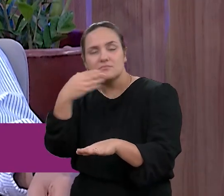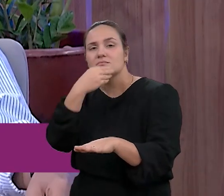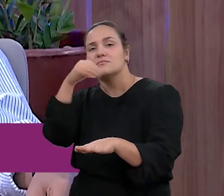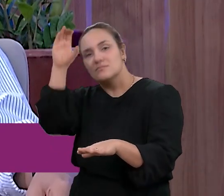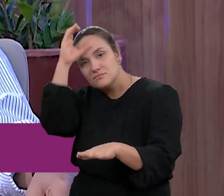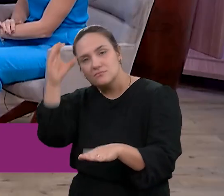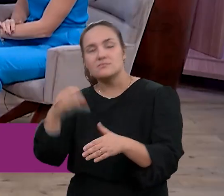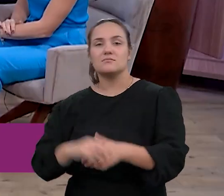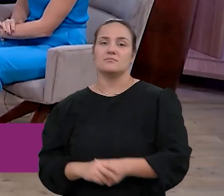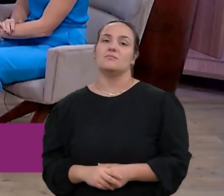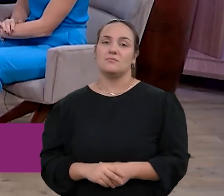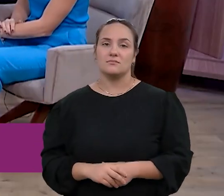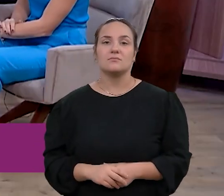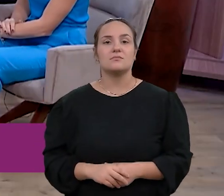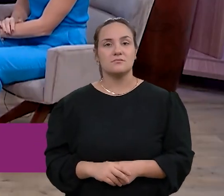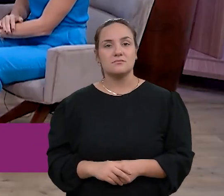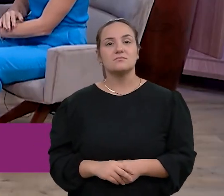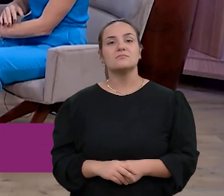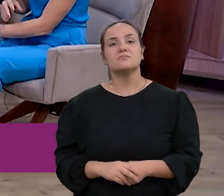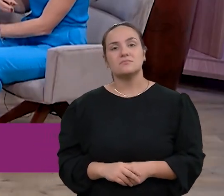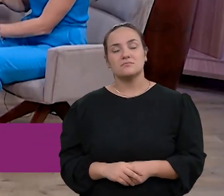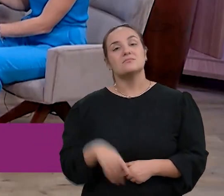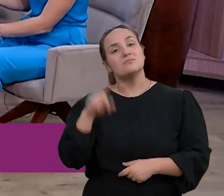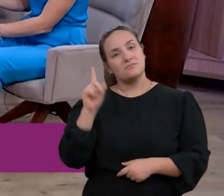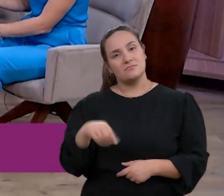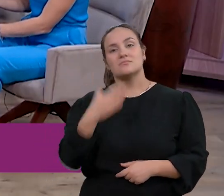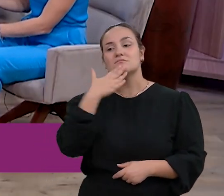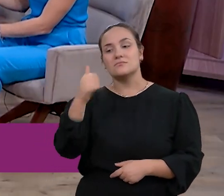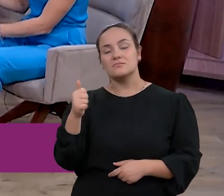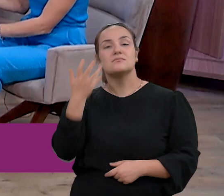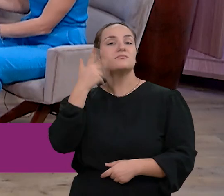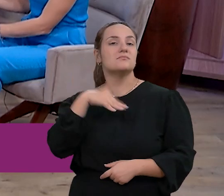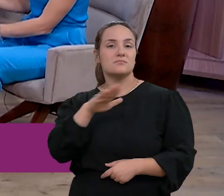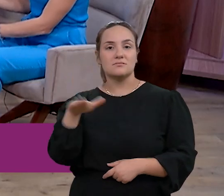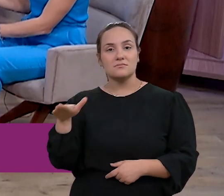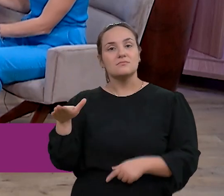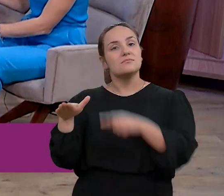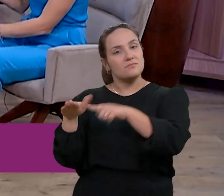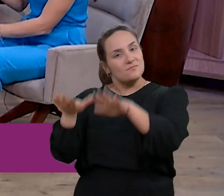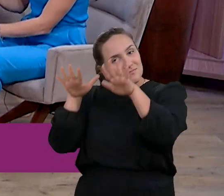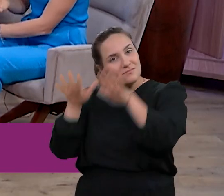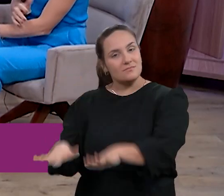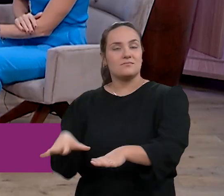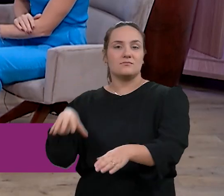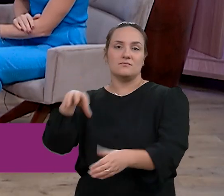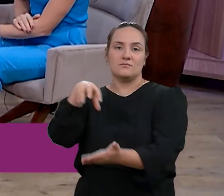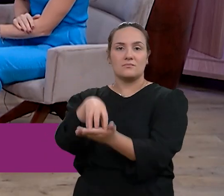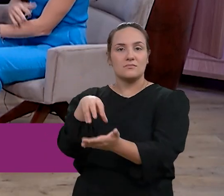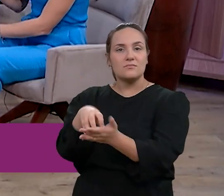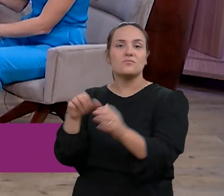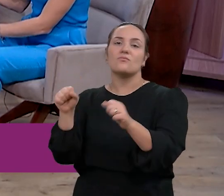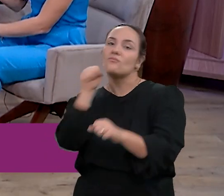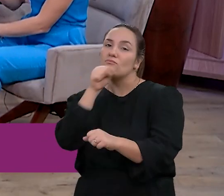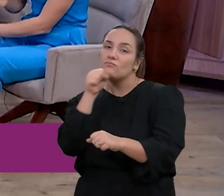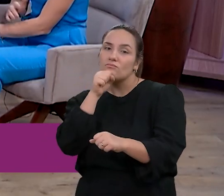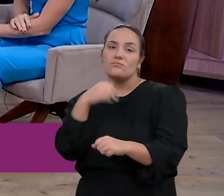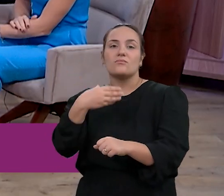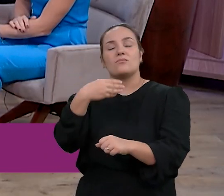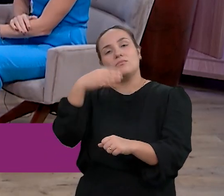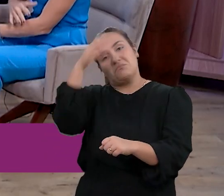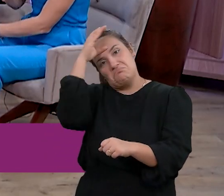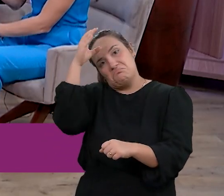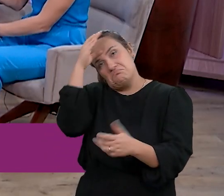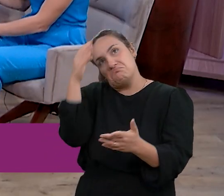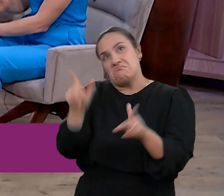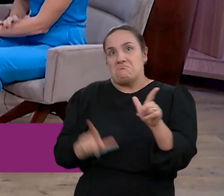tia né é Eu ainda acho que talvez seja um negócio melhor para essa criança é ser mantida no núcleo familiar com os avós ou com os